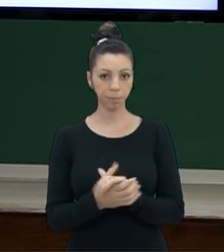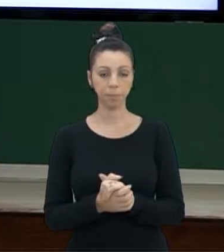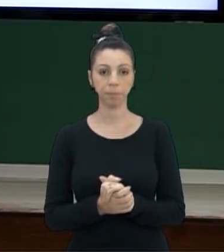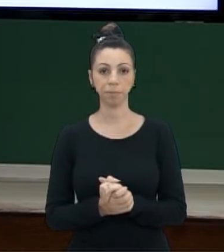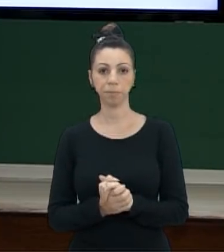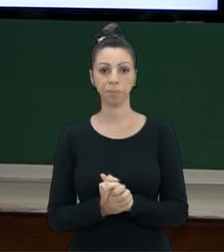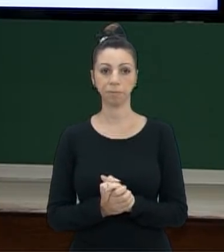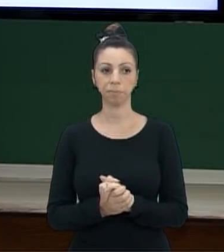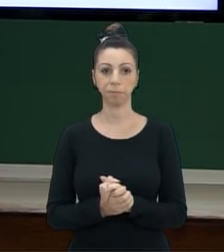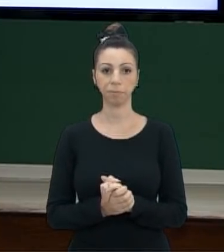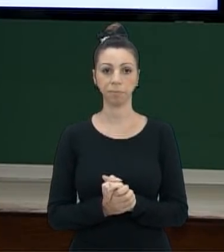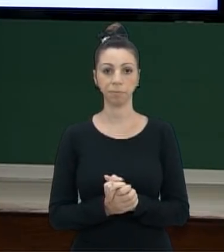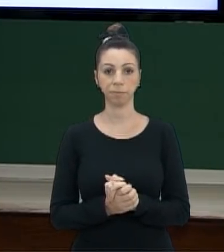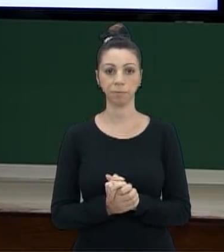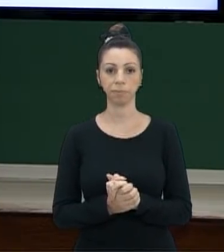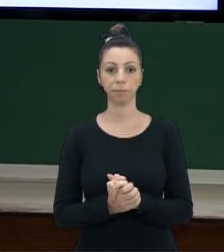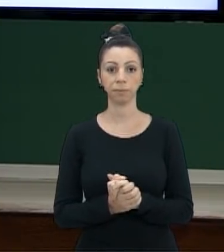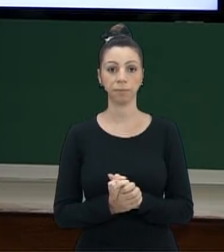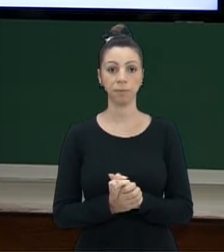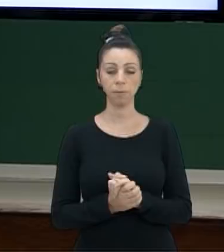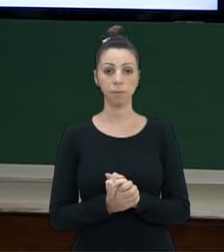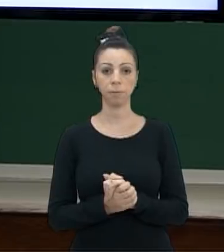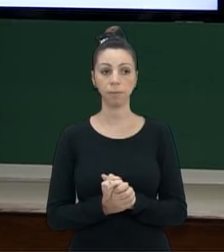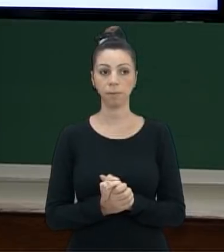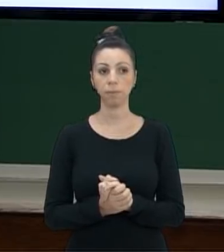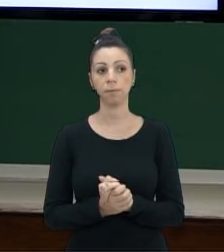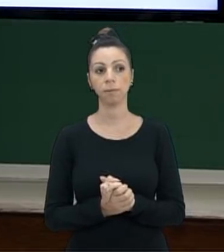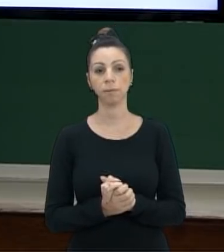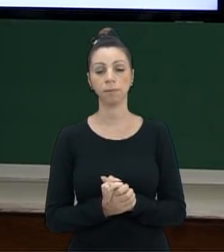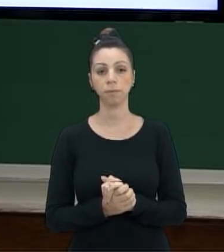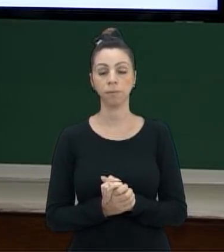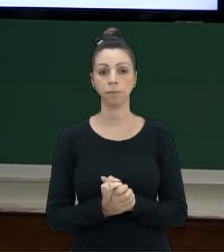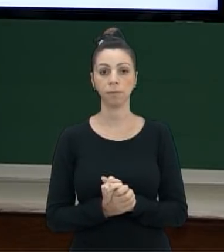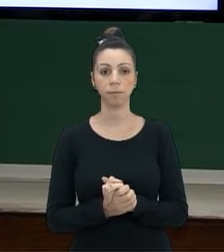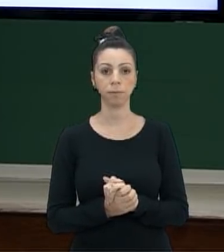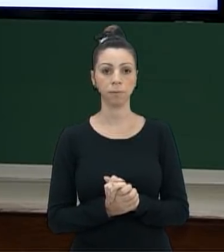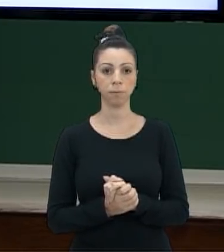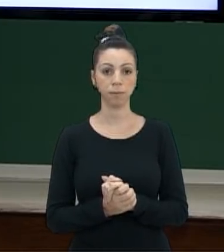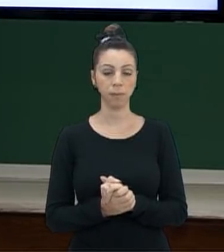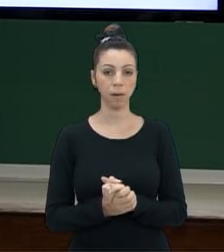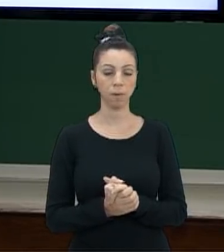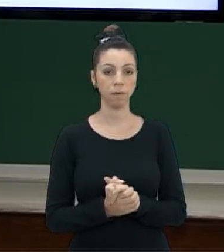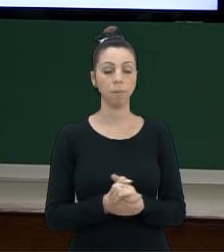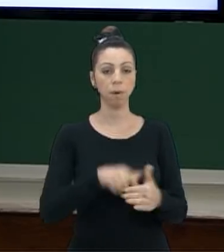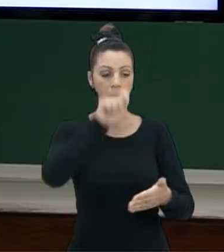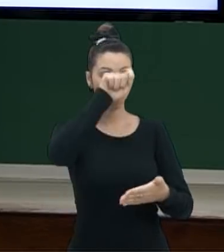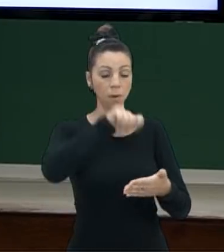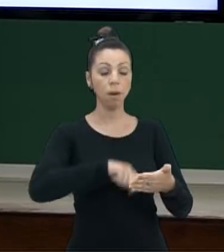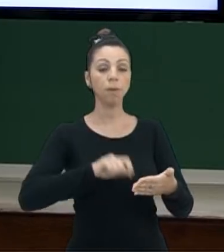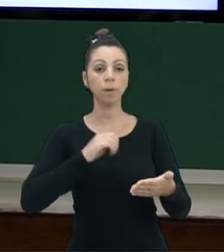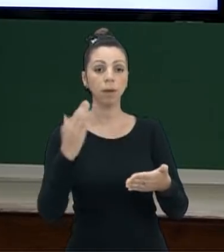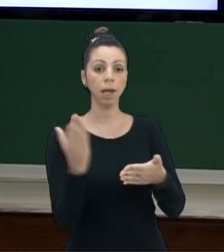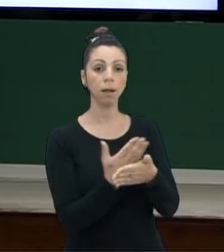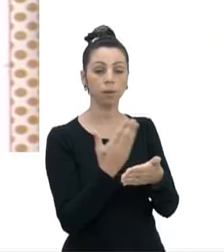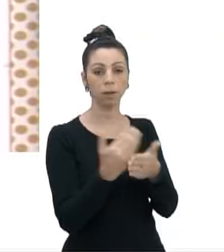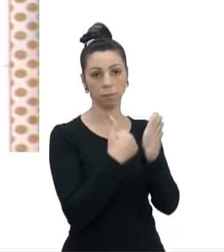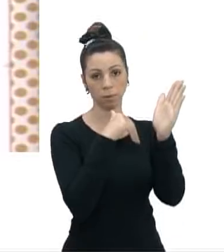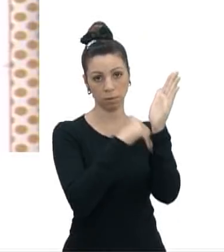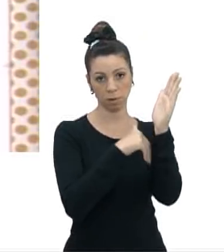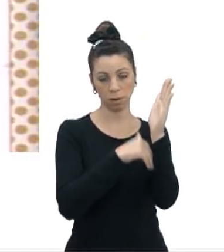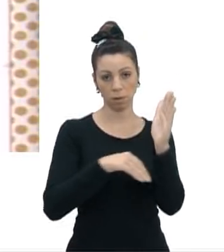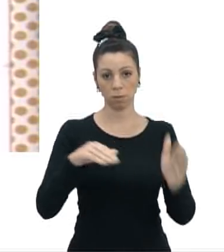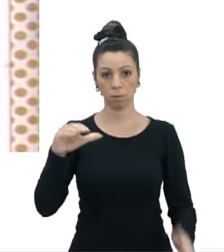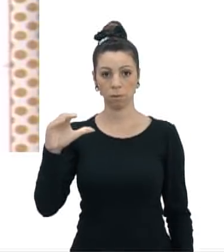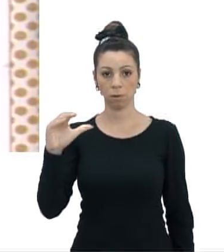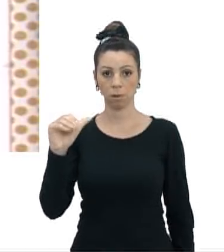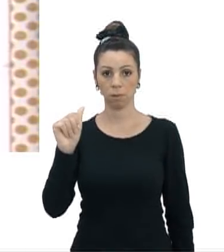Vamos lá? Então vamos retomar a leitura do diário da Carol?